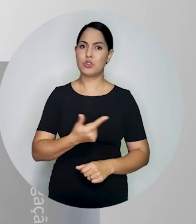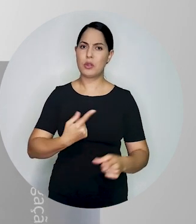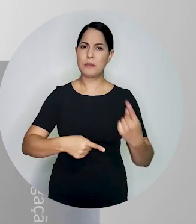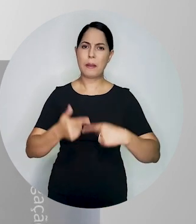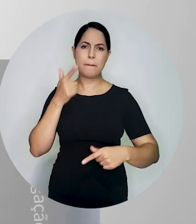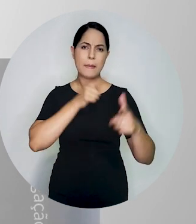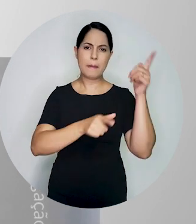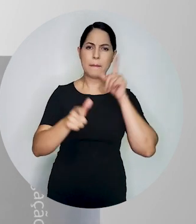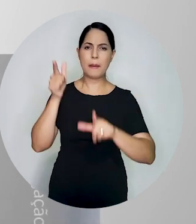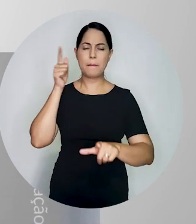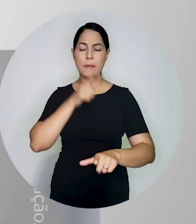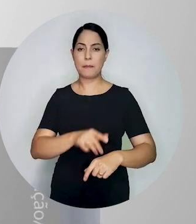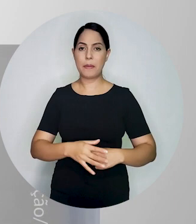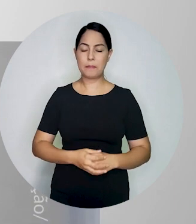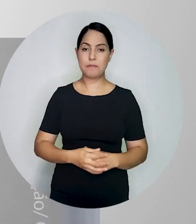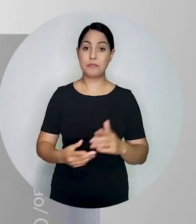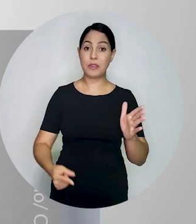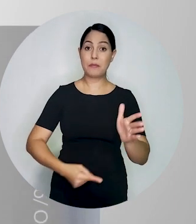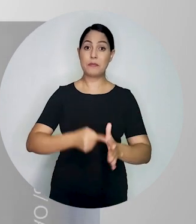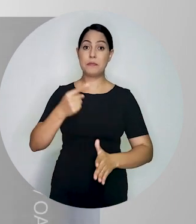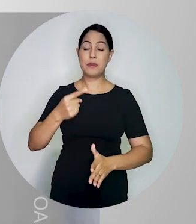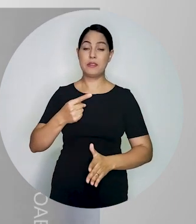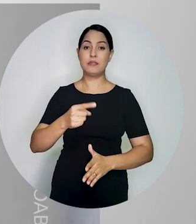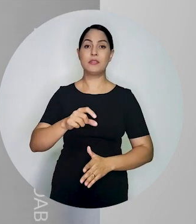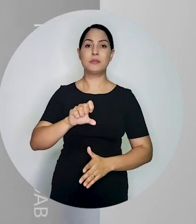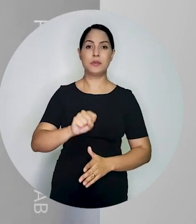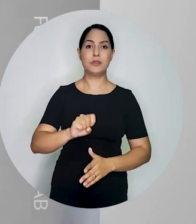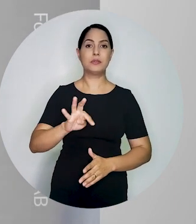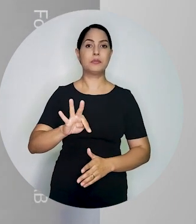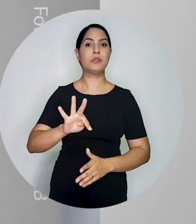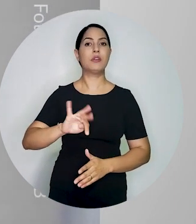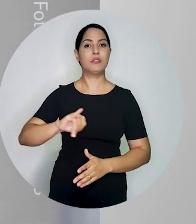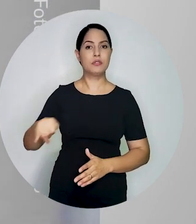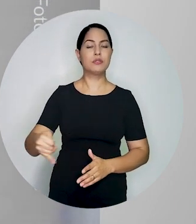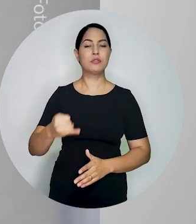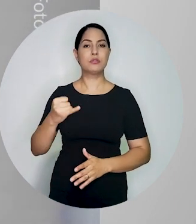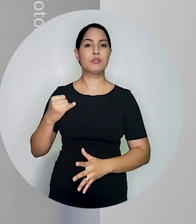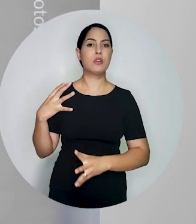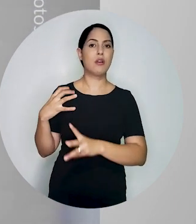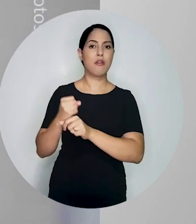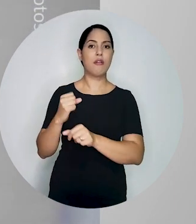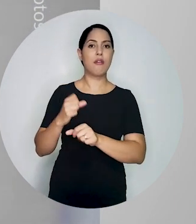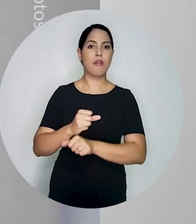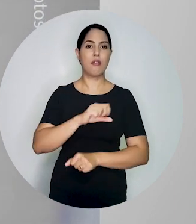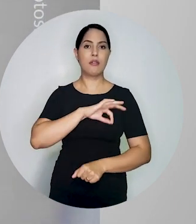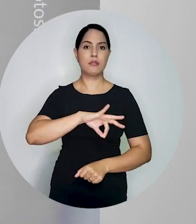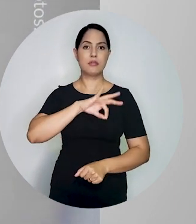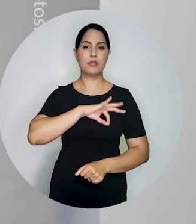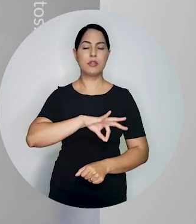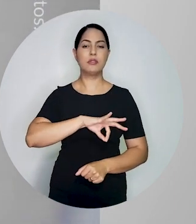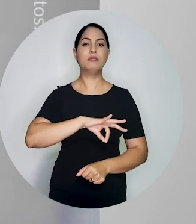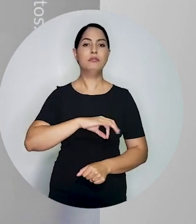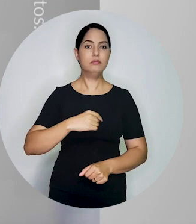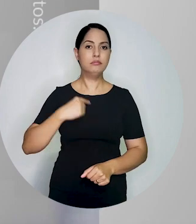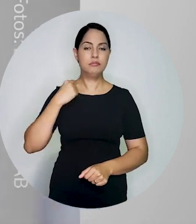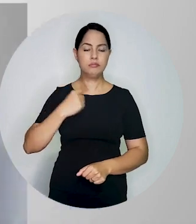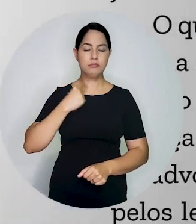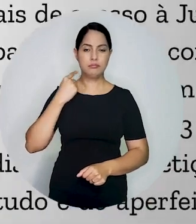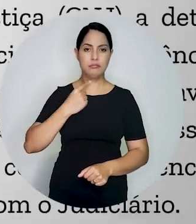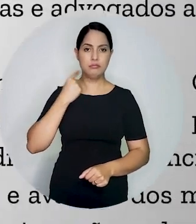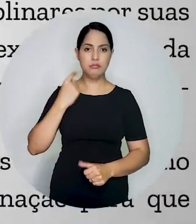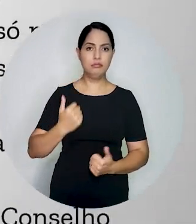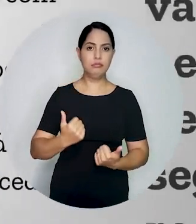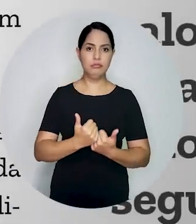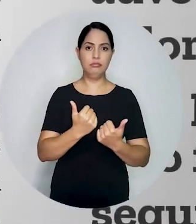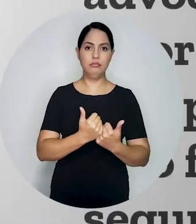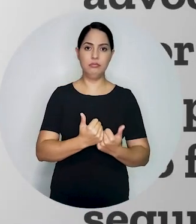primeira delas foi a decisão histórica do Superior Tribunal de Justiça, que assegurou o cálculo dos honorários de acordo com o Código de Processo Civil.